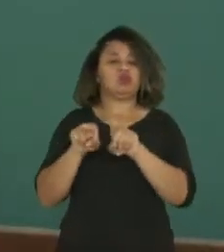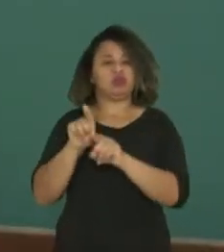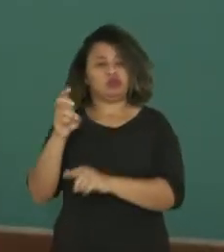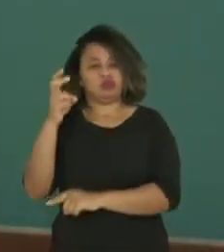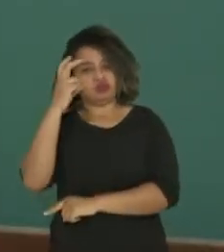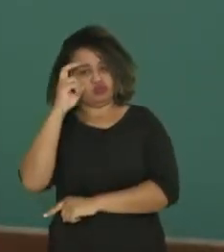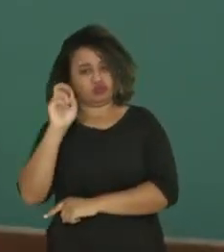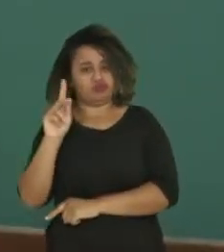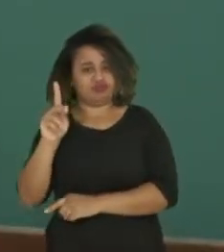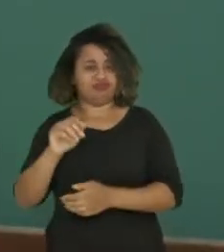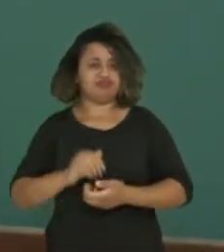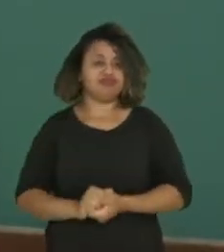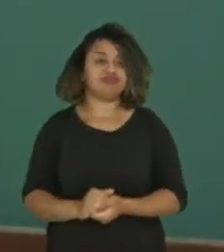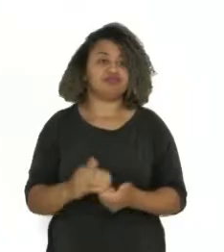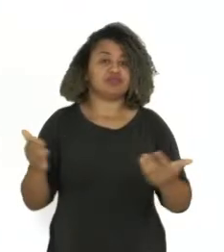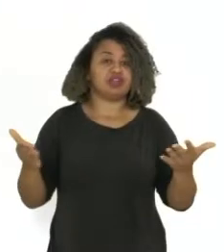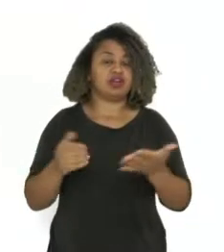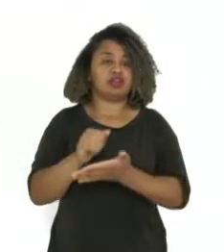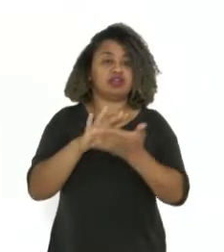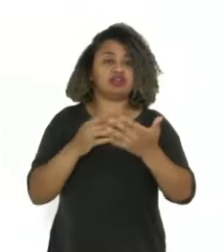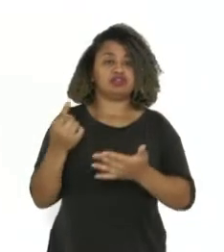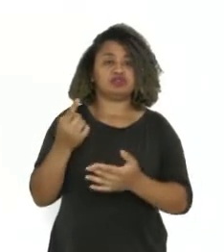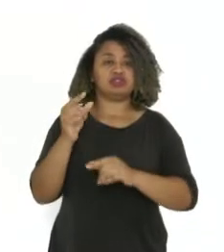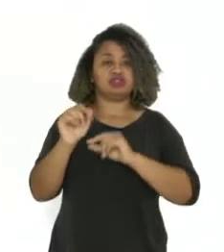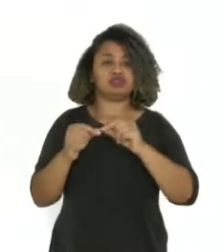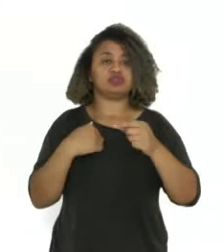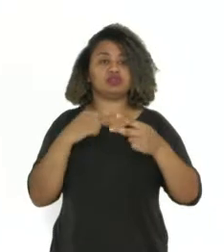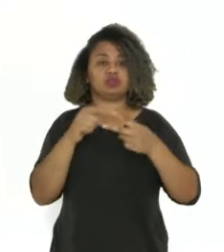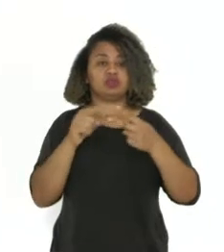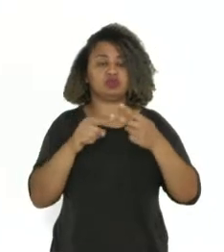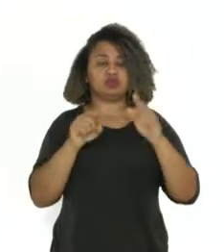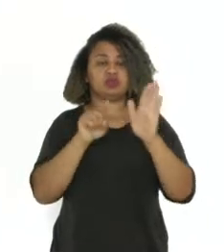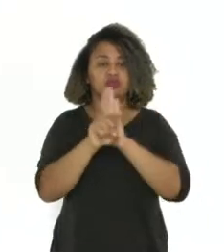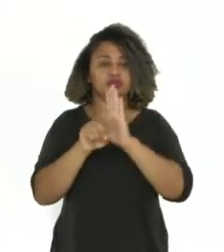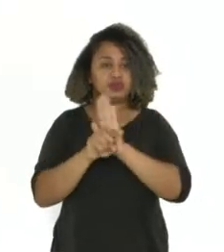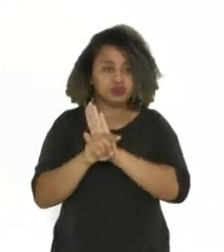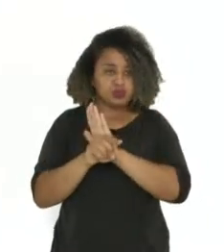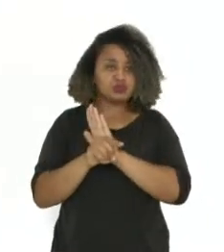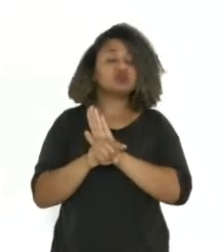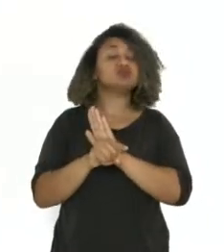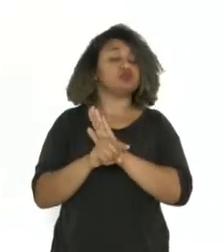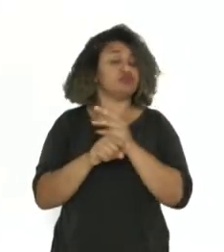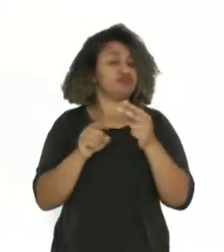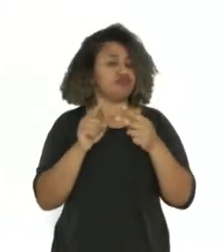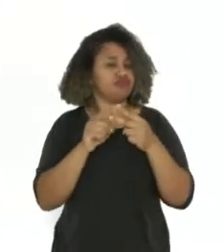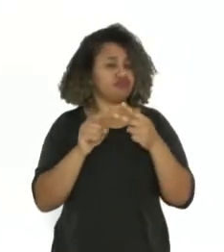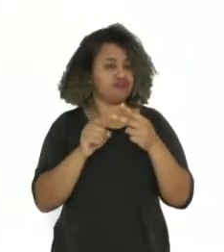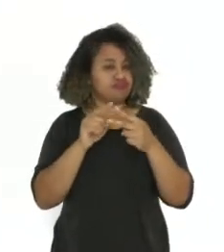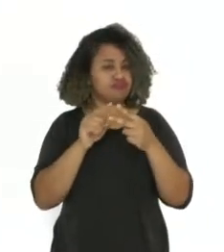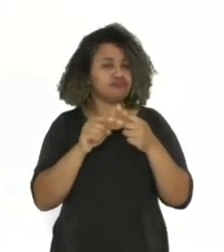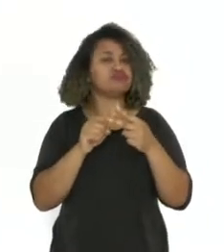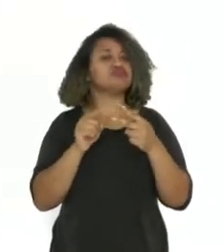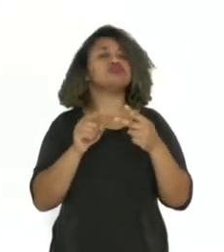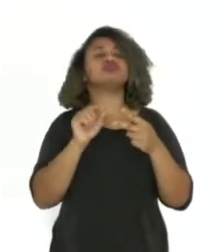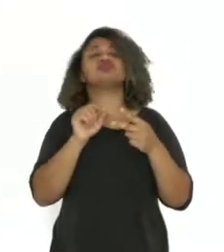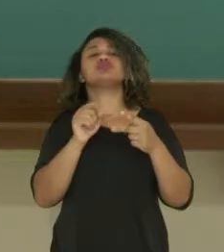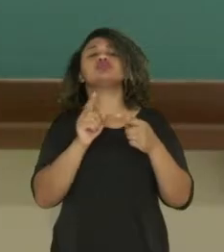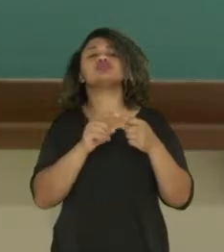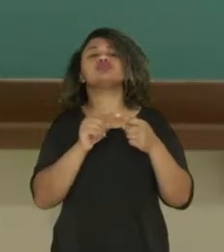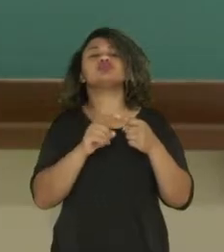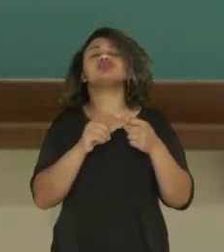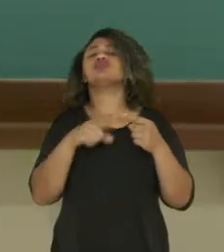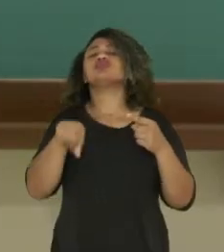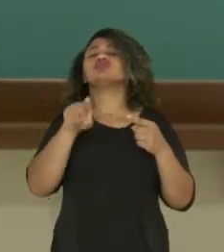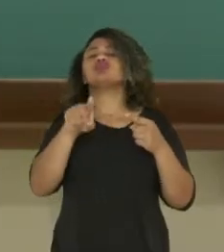Ok? Primeira atividade. Então, são dois questionamentos. Primeiro, conosco as feiras gastronômicas?